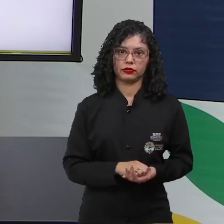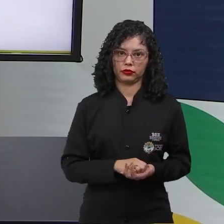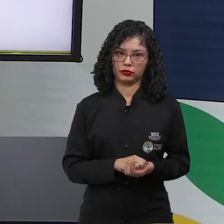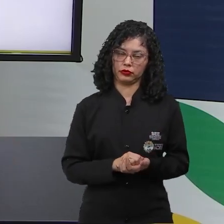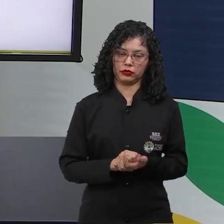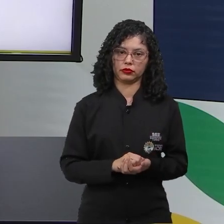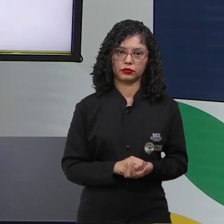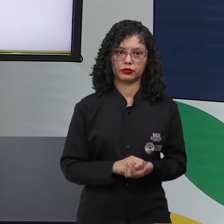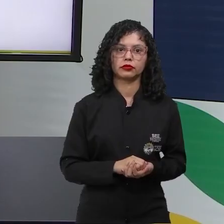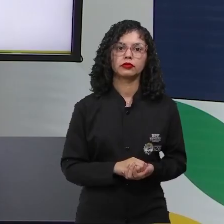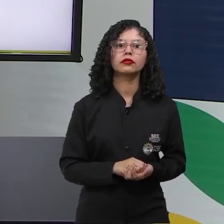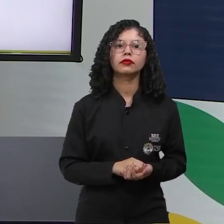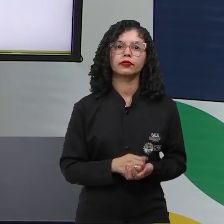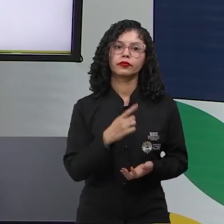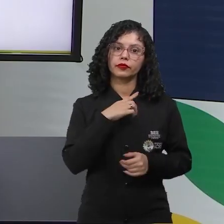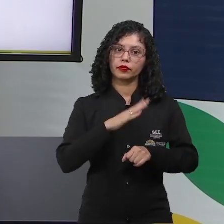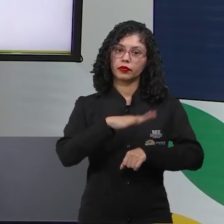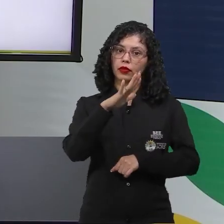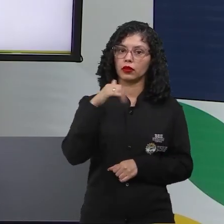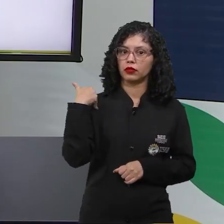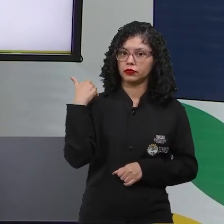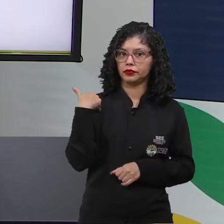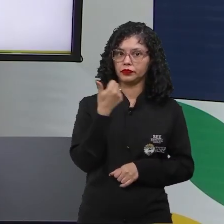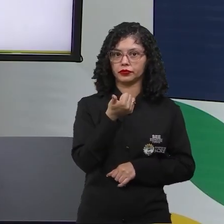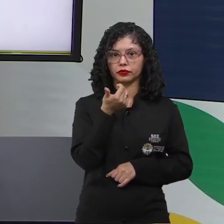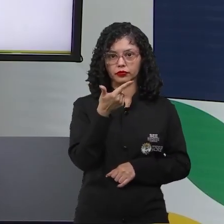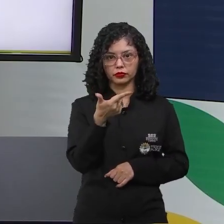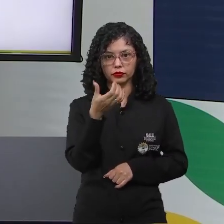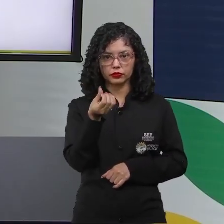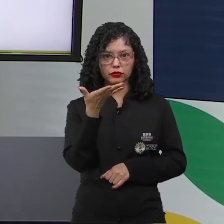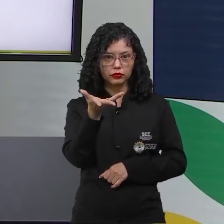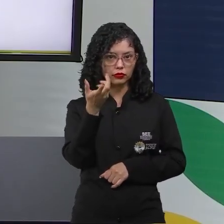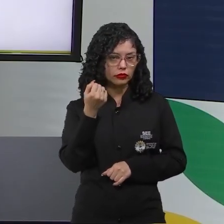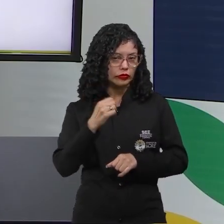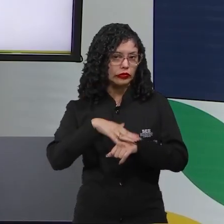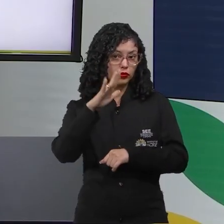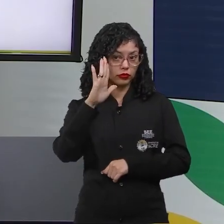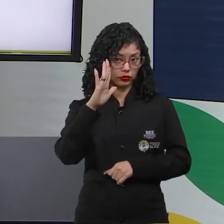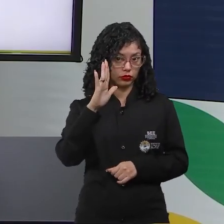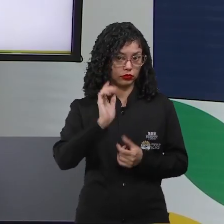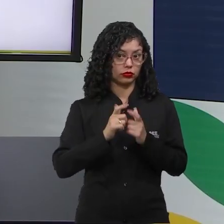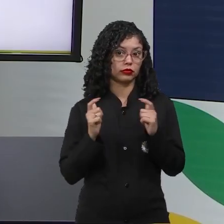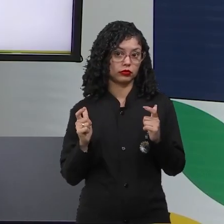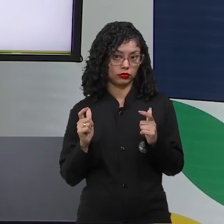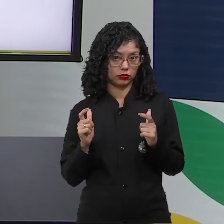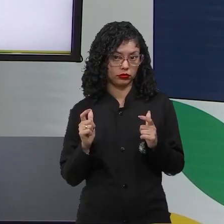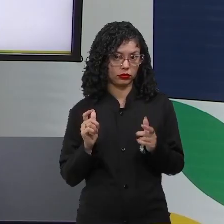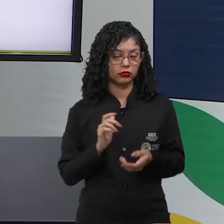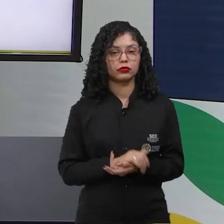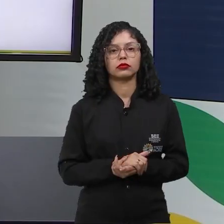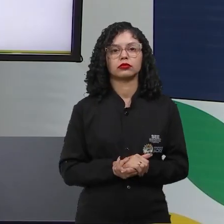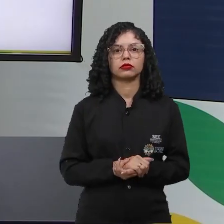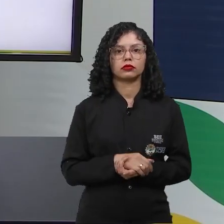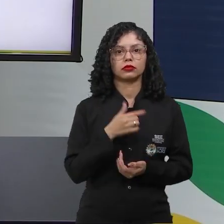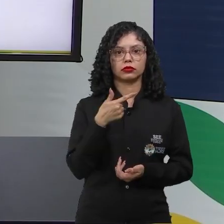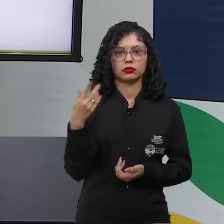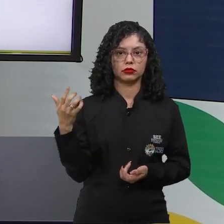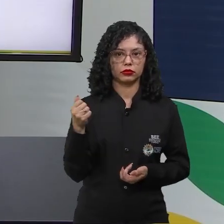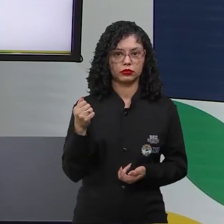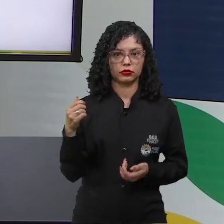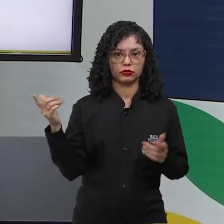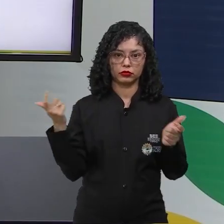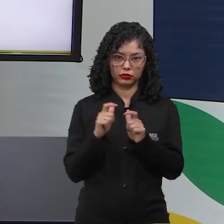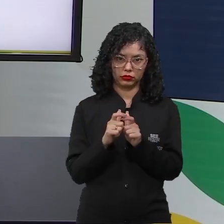que o que tem maior idade, 26, ele vai receber uma parte maior? E o 24, uma